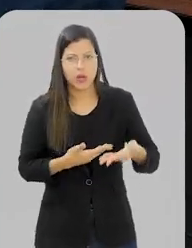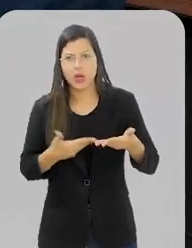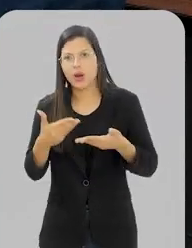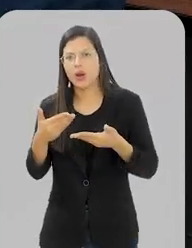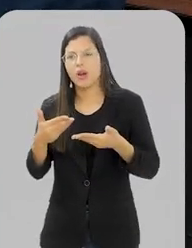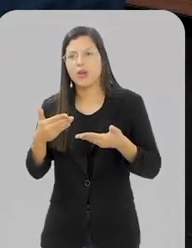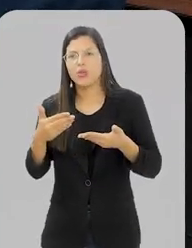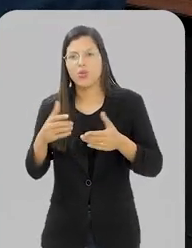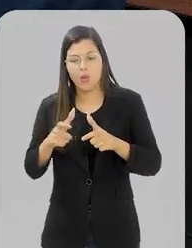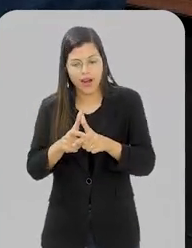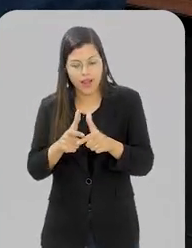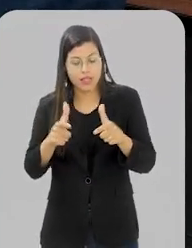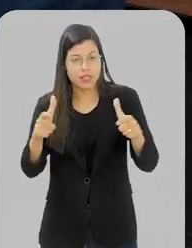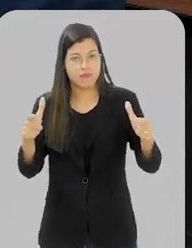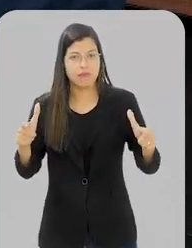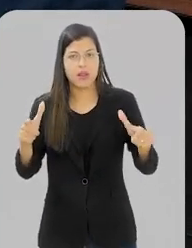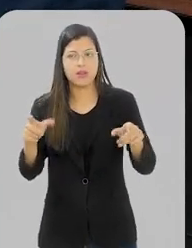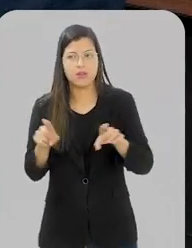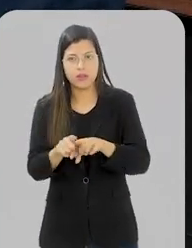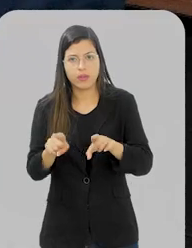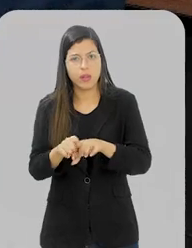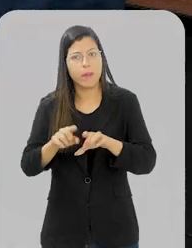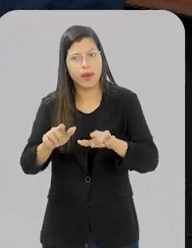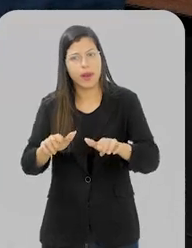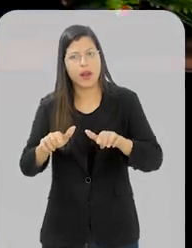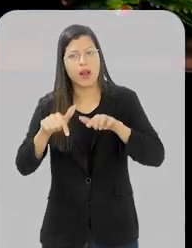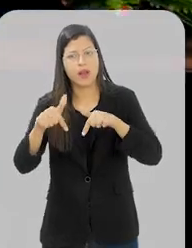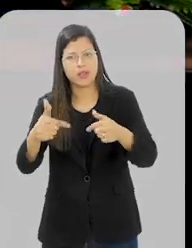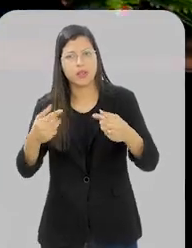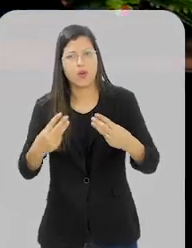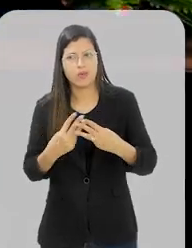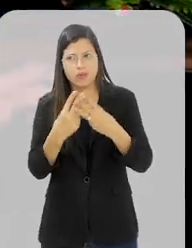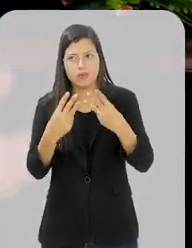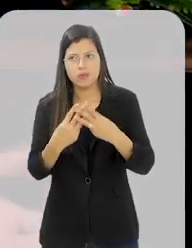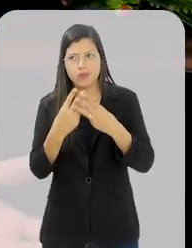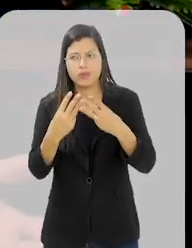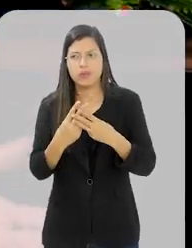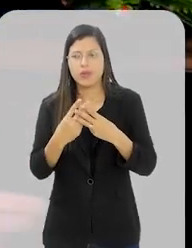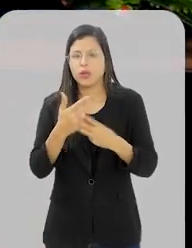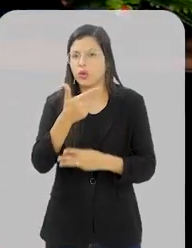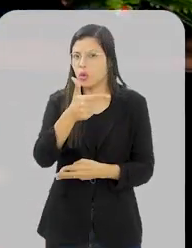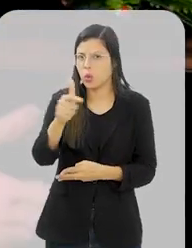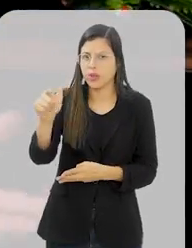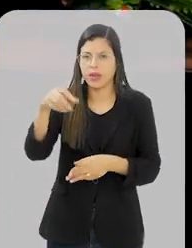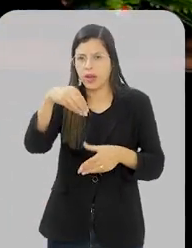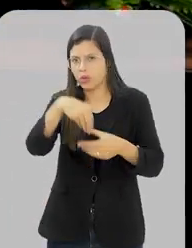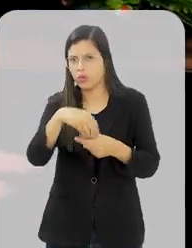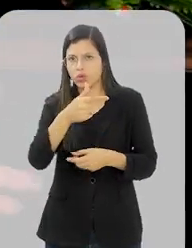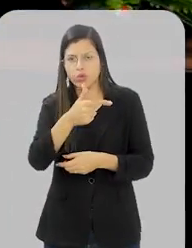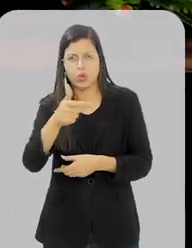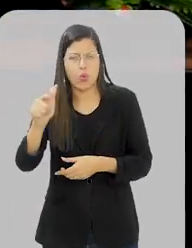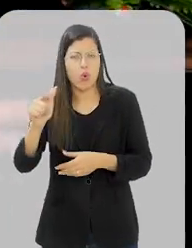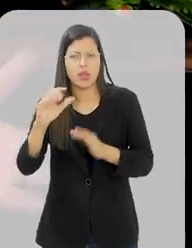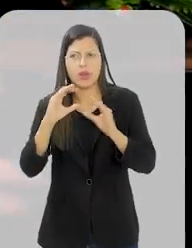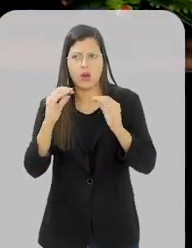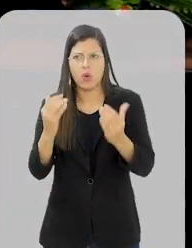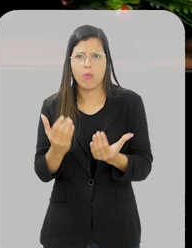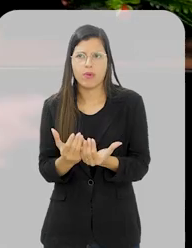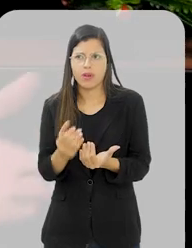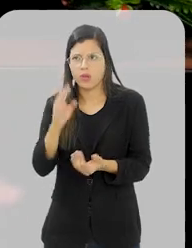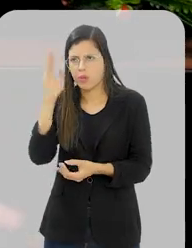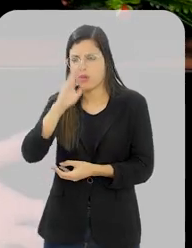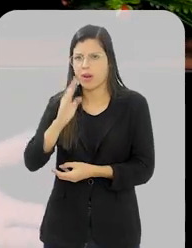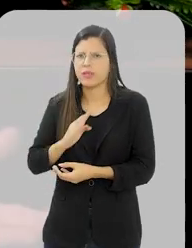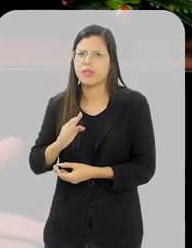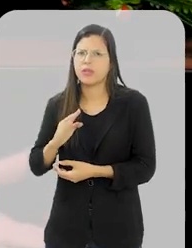das do crescimento e da e da atuação da Comunidade Judaica dentro da comunidade maior que que no Brasil é completamente